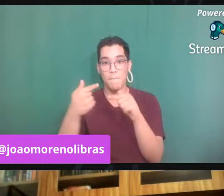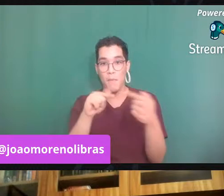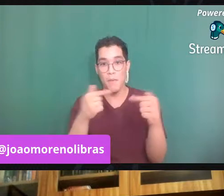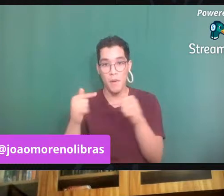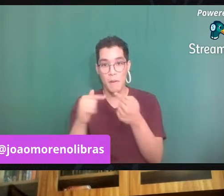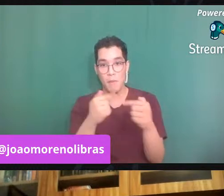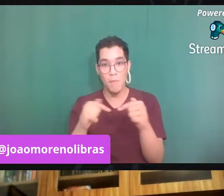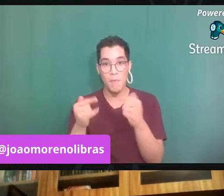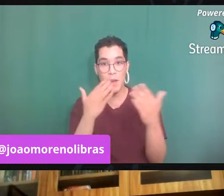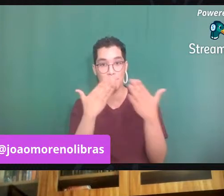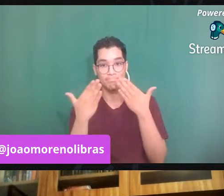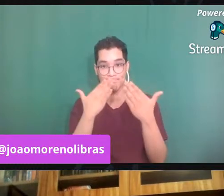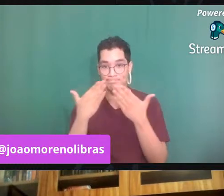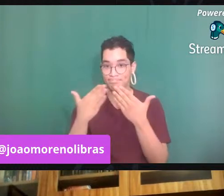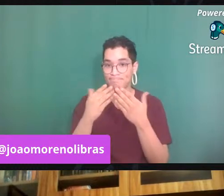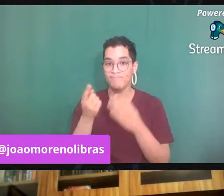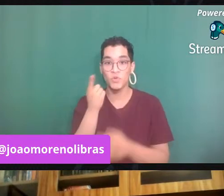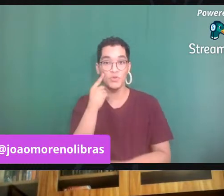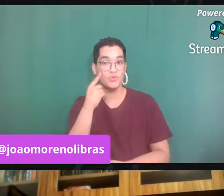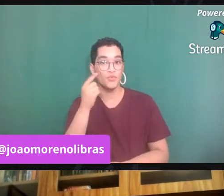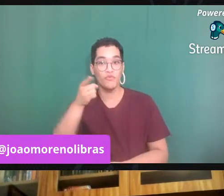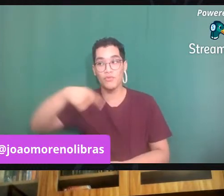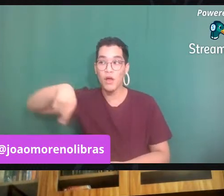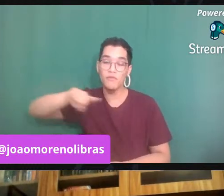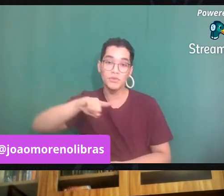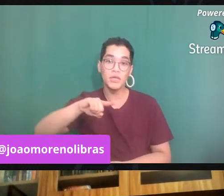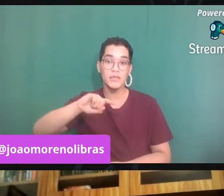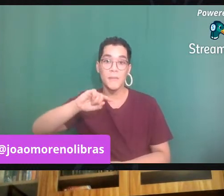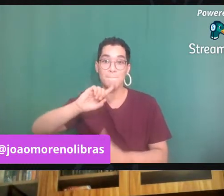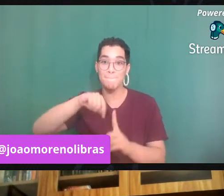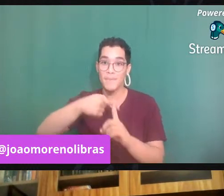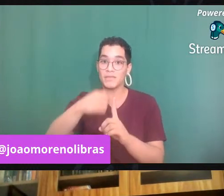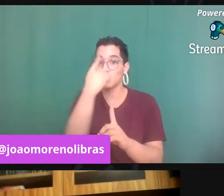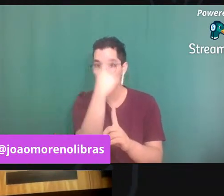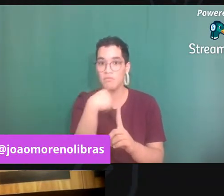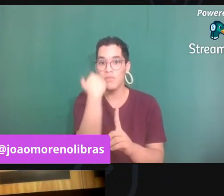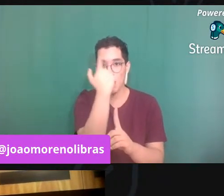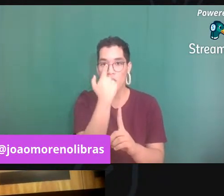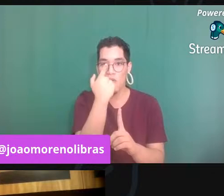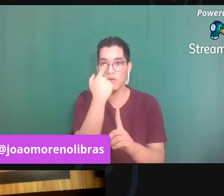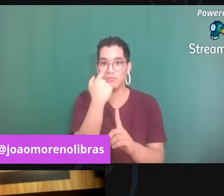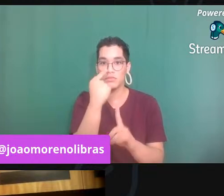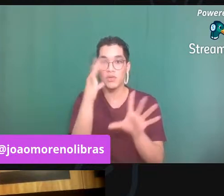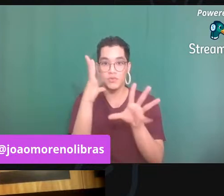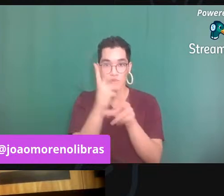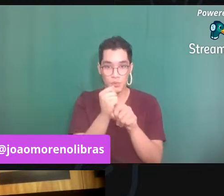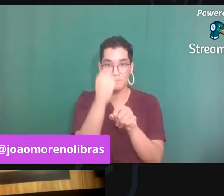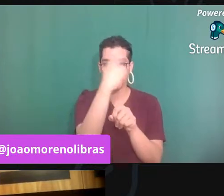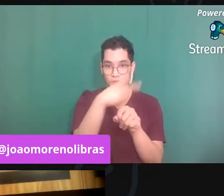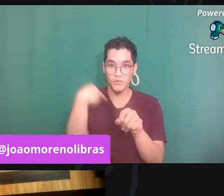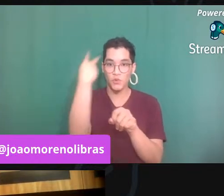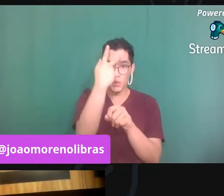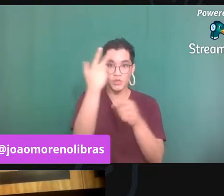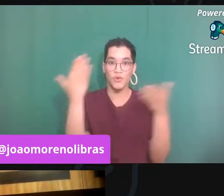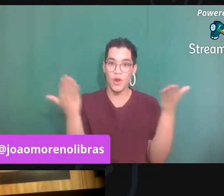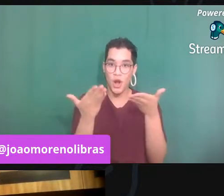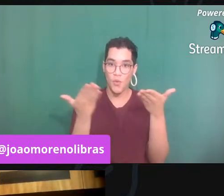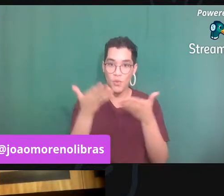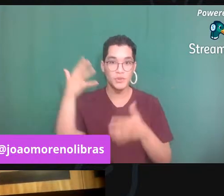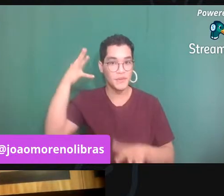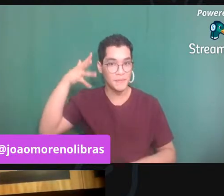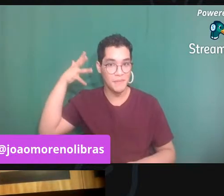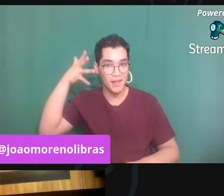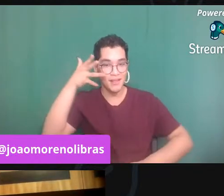para tratarmos as questões que vocês quiserem. Então, eu começo aqui dizendo que o título, né,